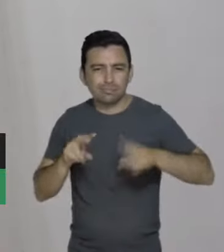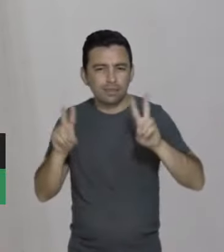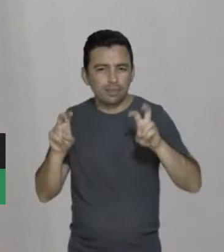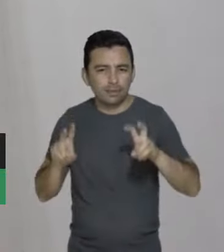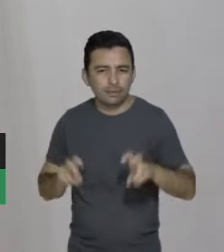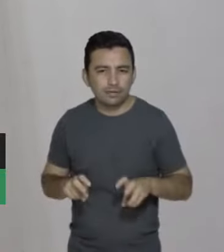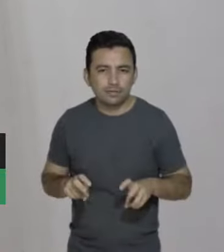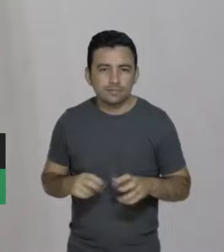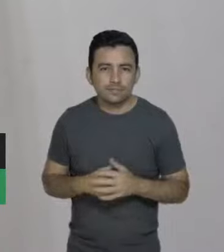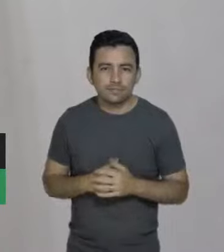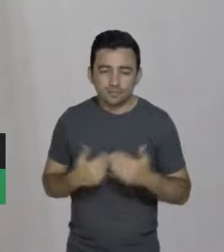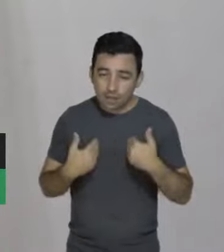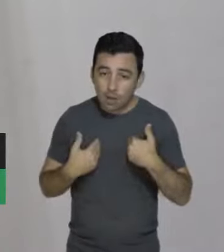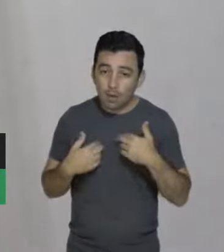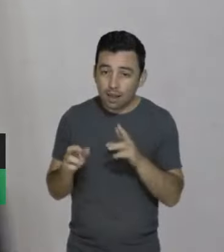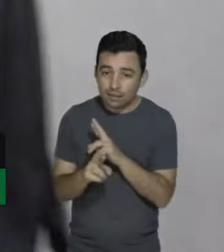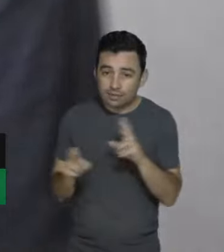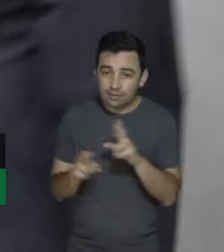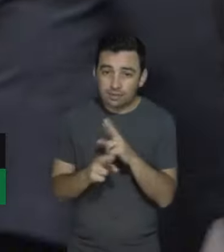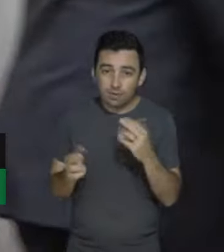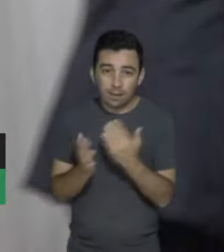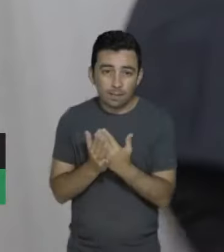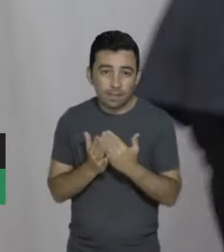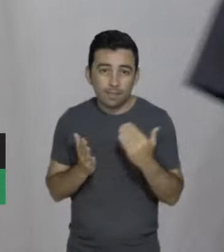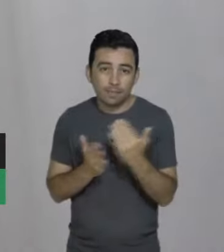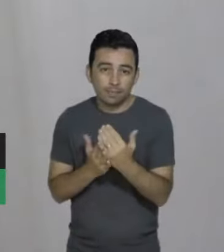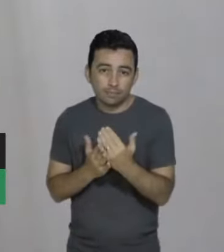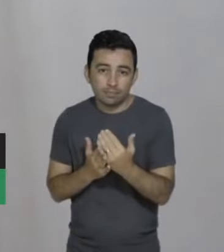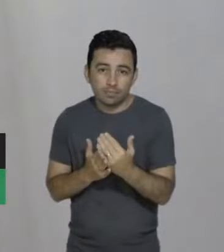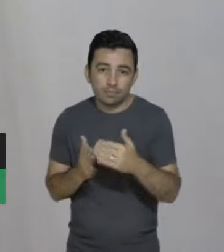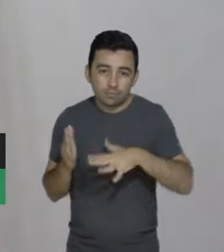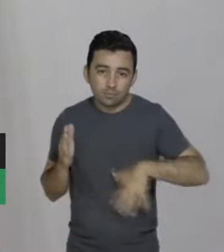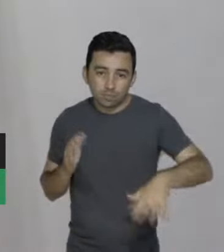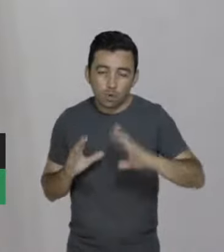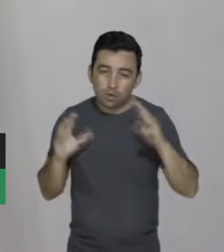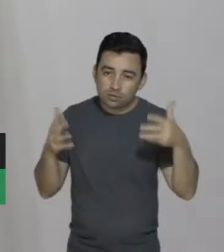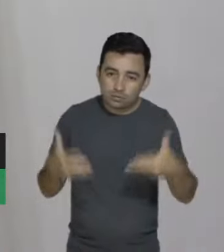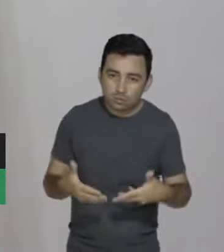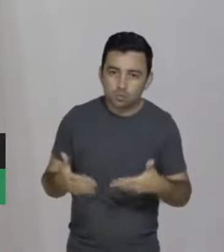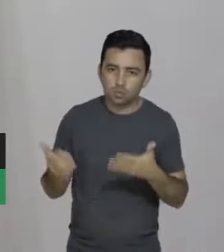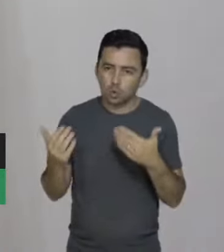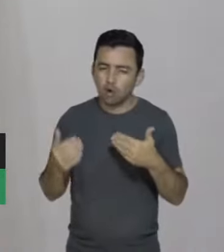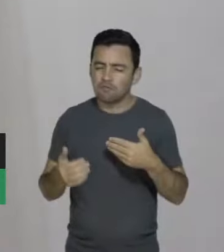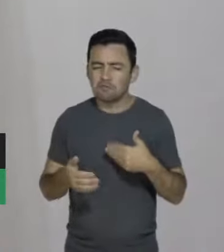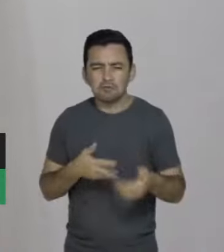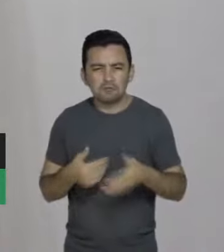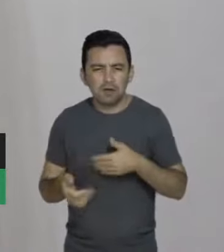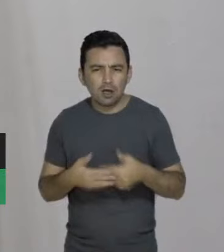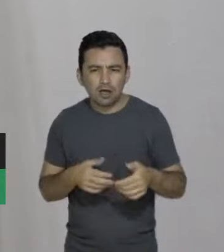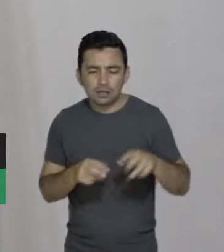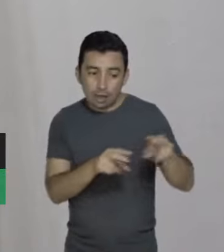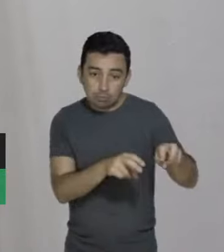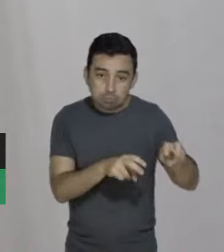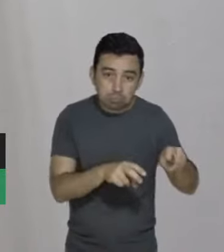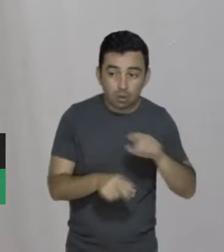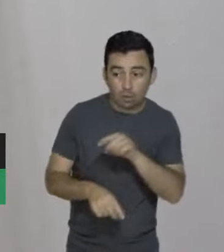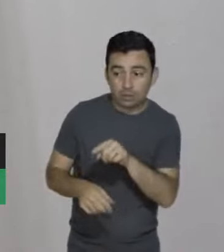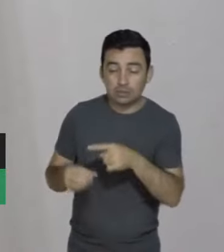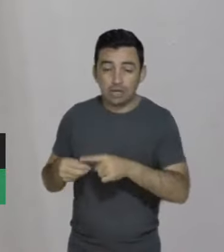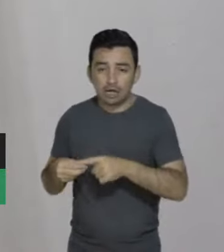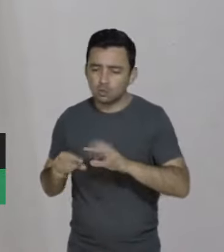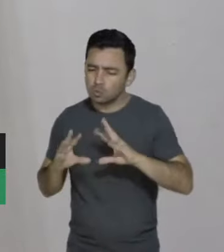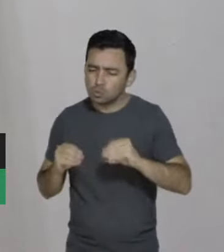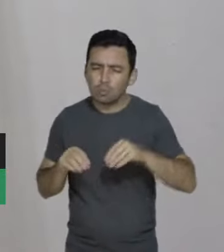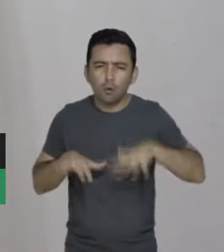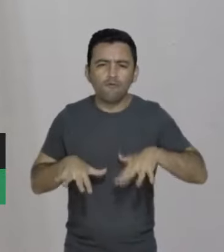eu tenho uma relação Ampla com as organizações a juventude sejam ela do campo e da cidade dos movimentos